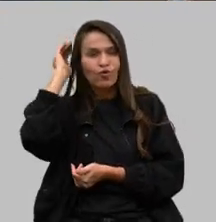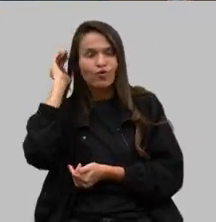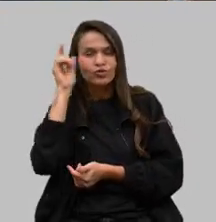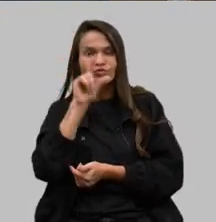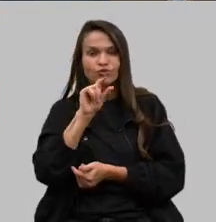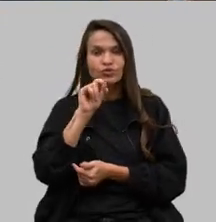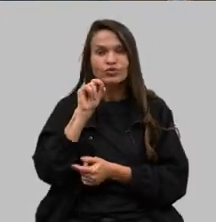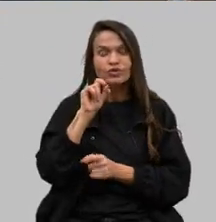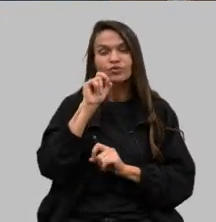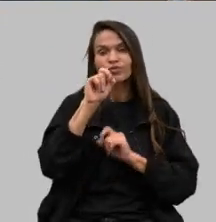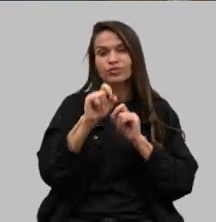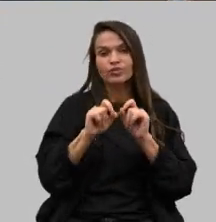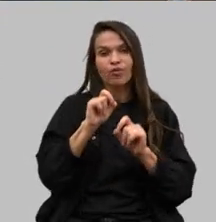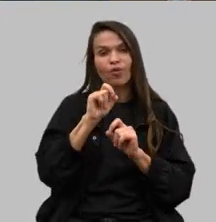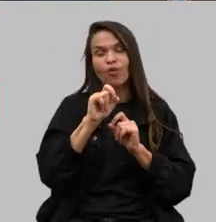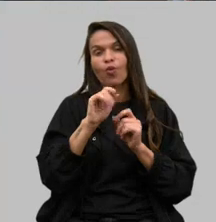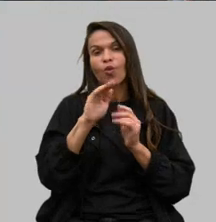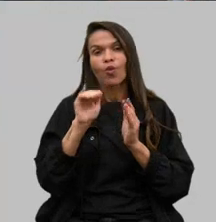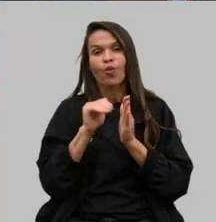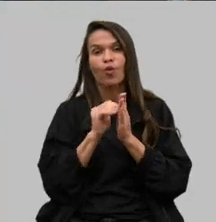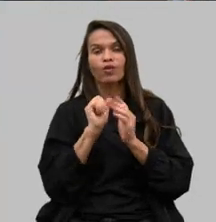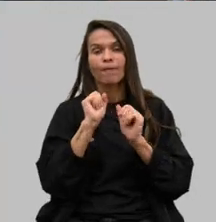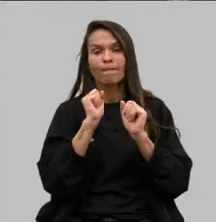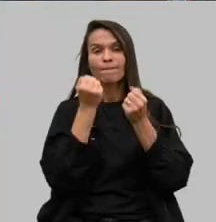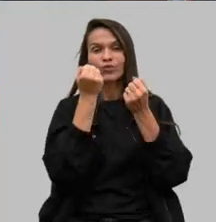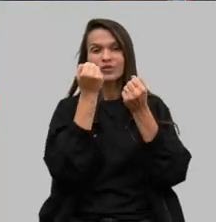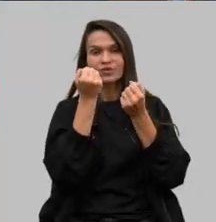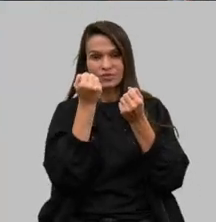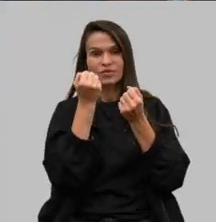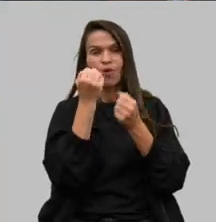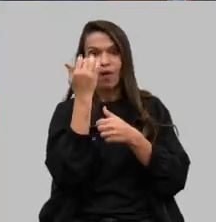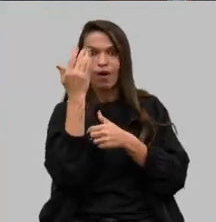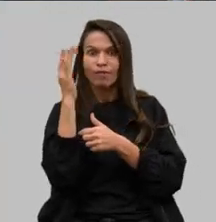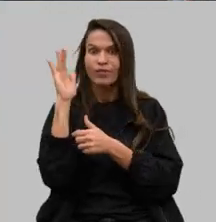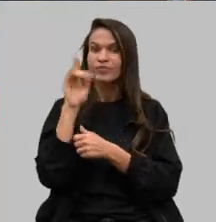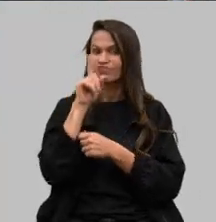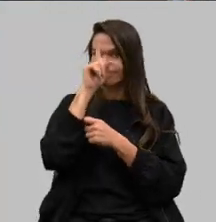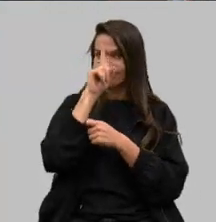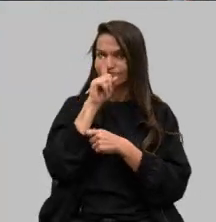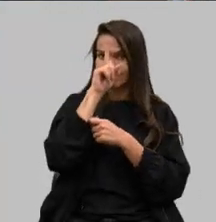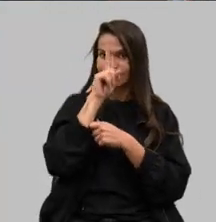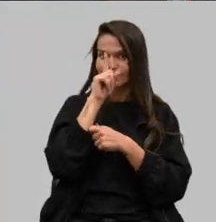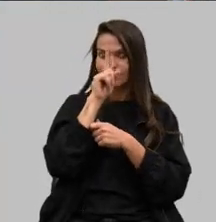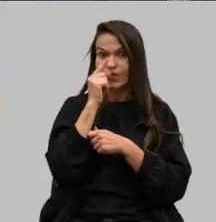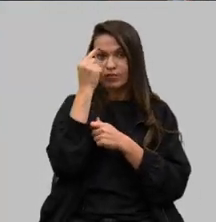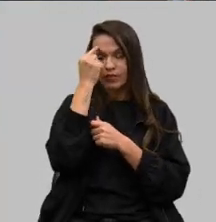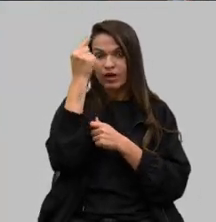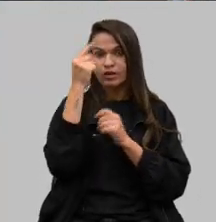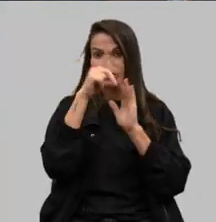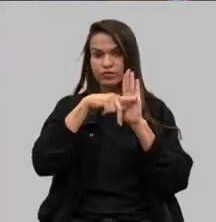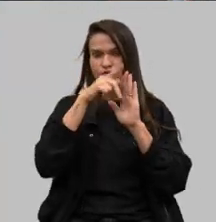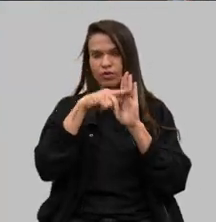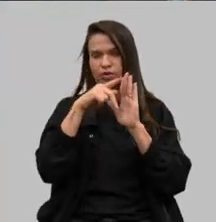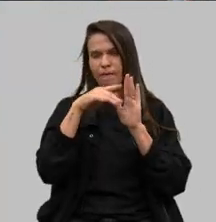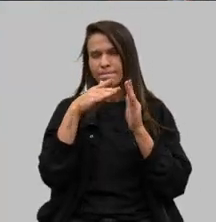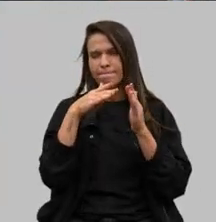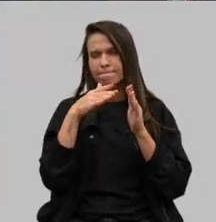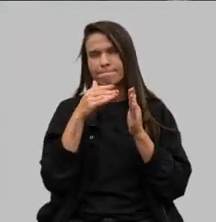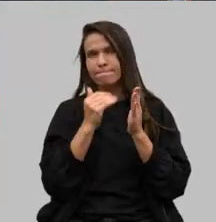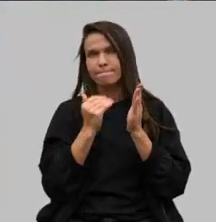que coloca toda a proteção ambiental em risco pra gente ter uma ideia nesse projeto pouco mais de